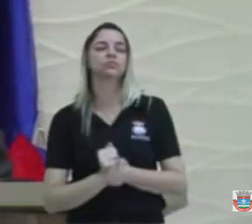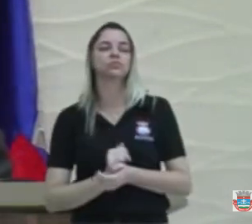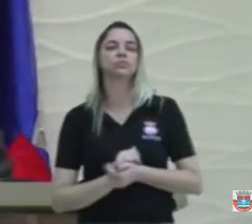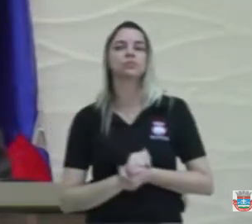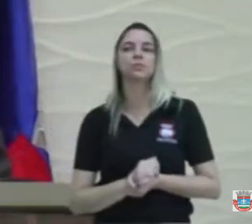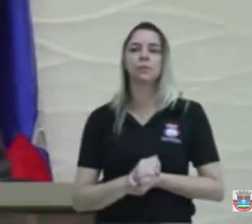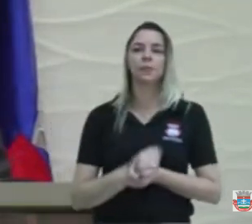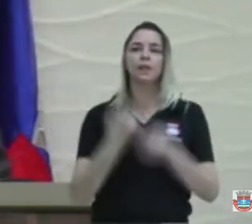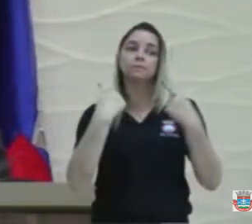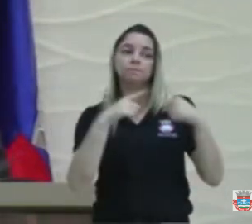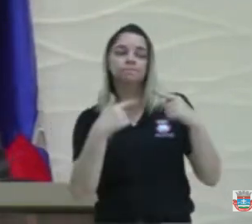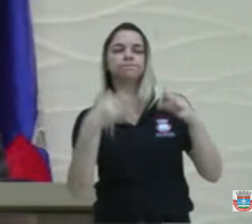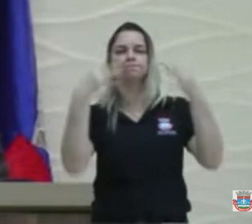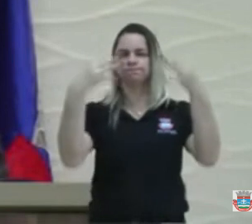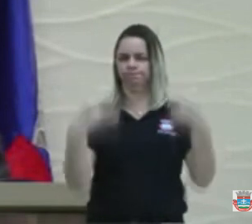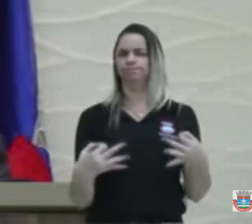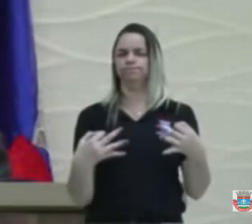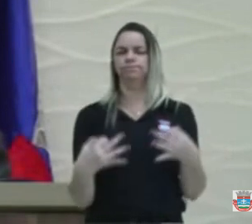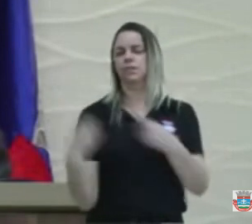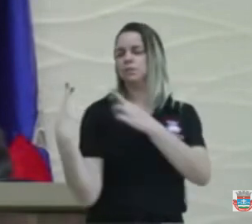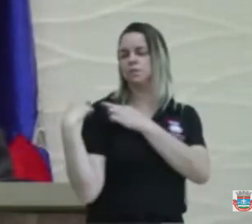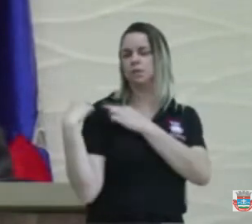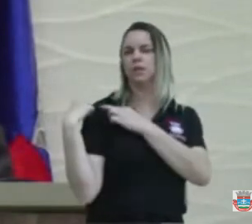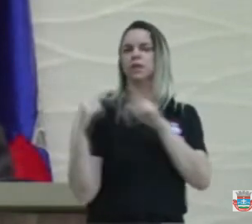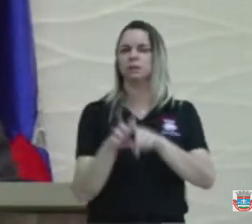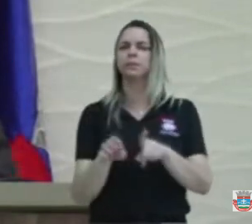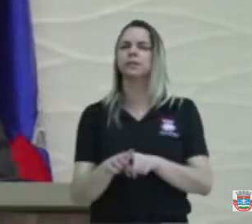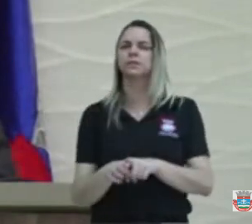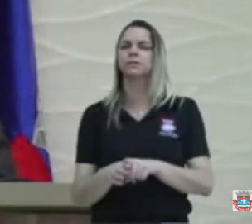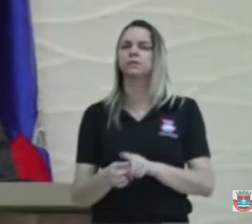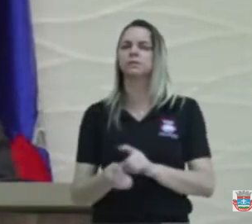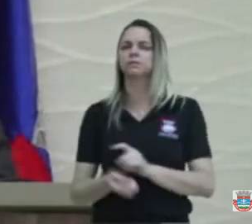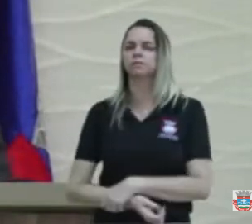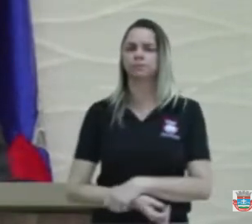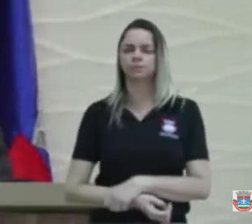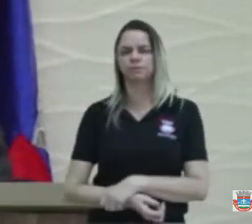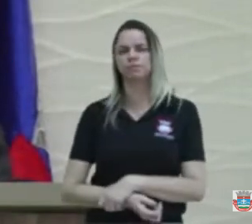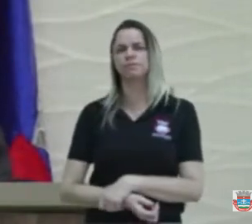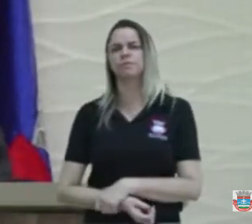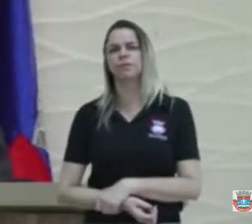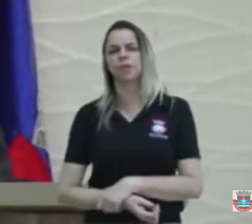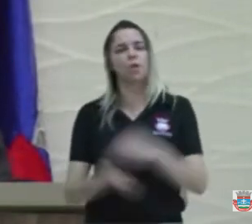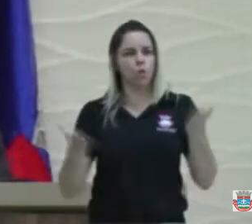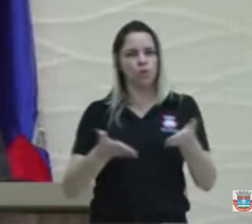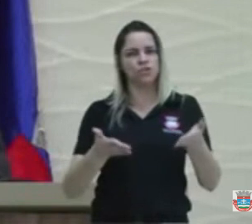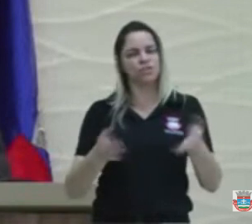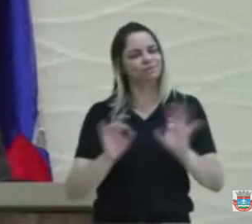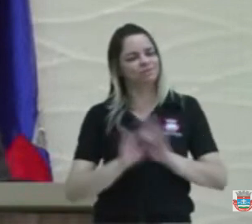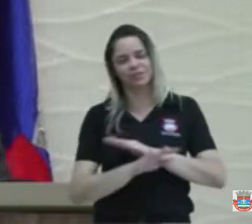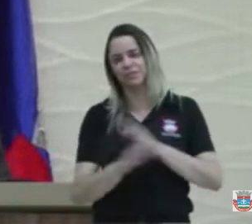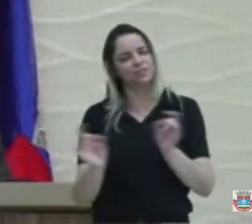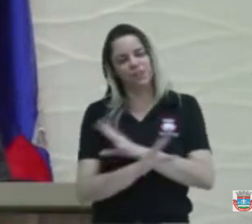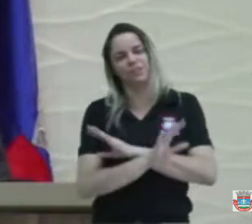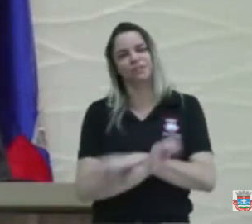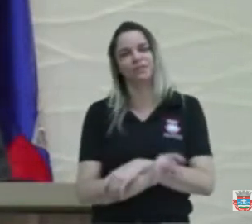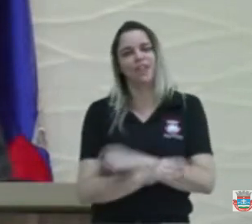criticando com coerência, com responsabilidade, e por hoje é só, meus amigos. Mandar um abraço a